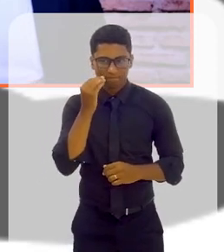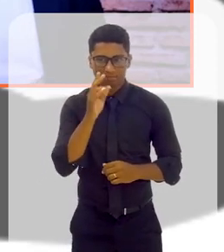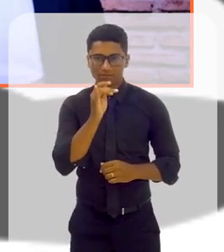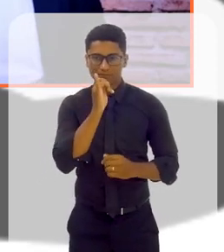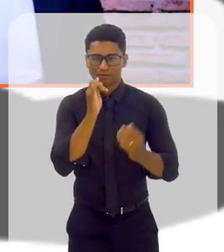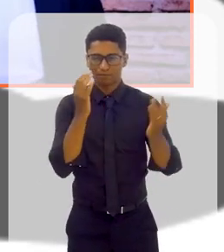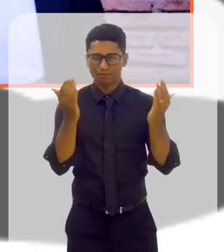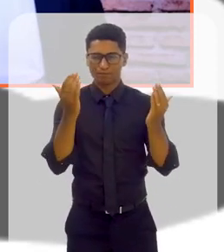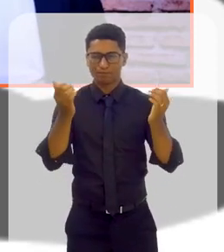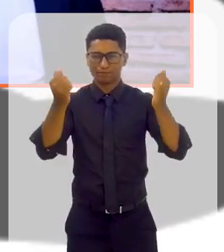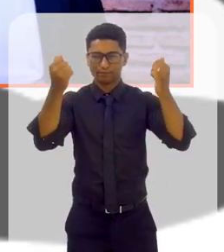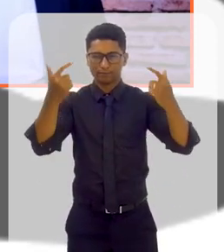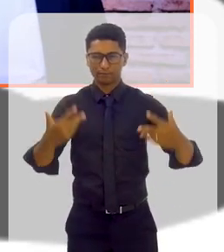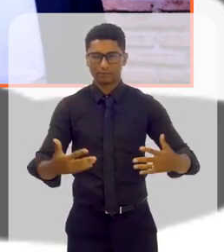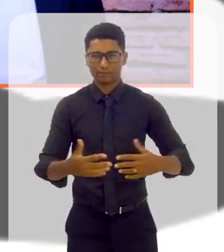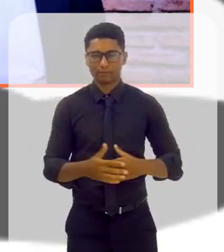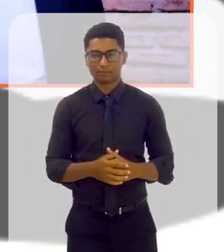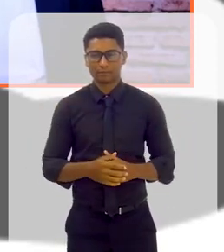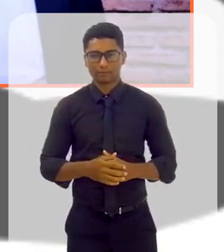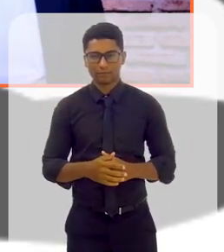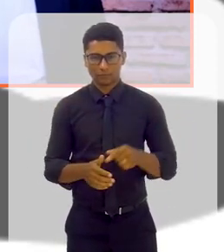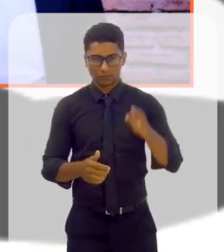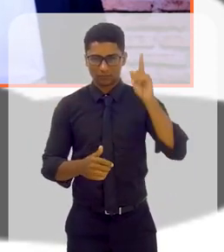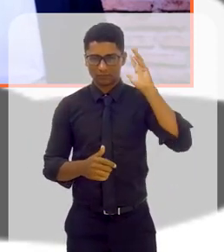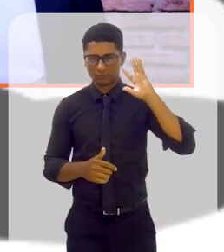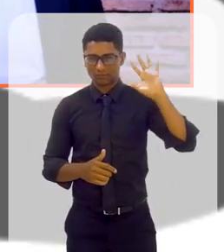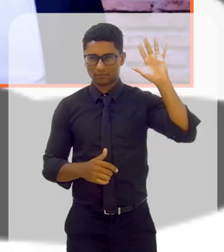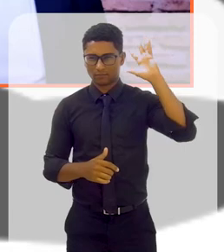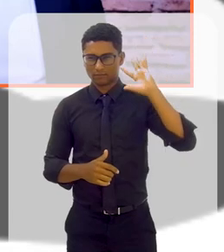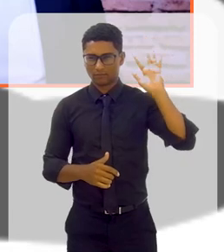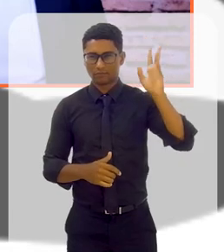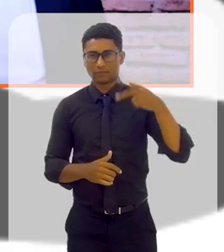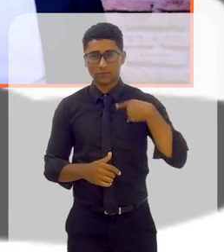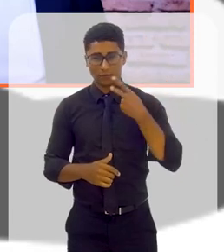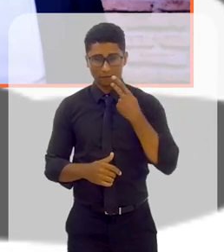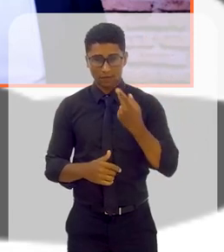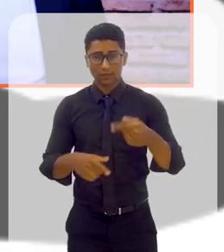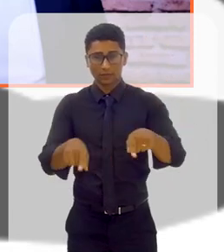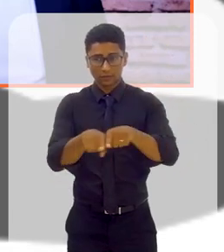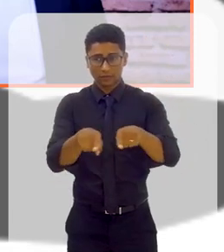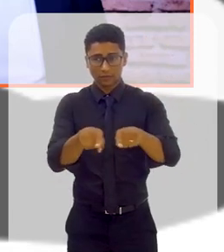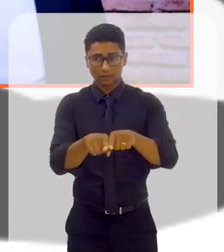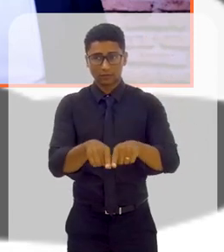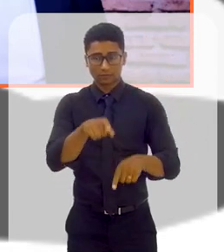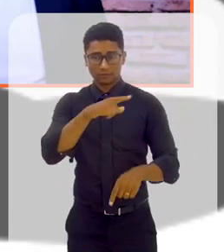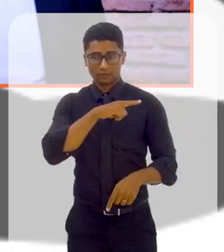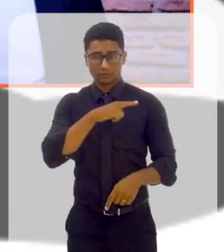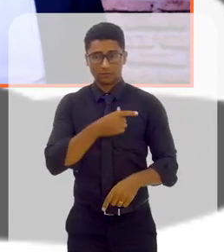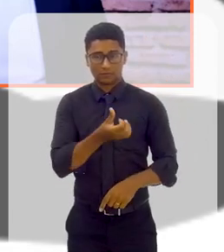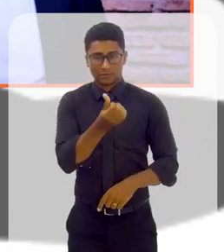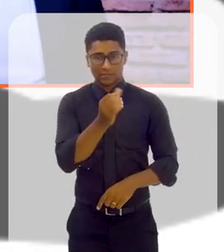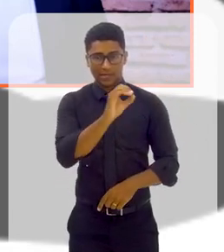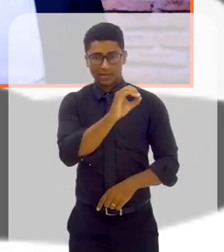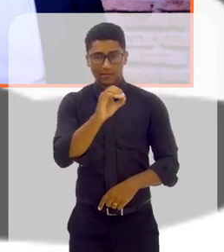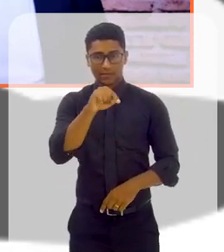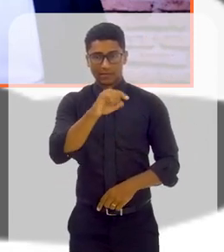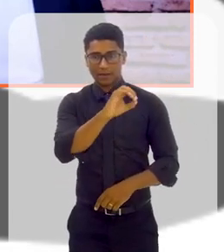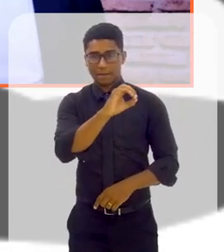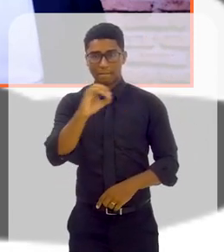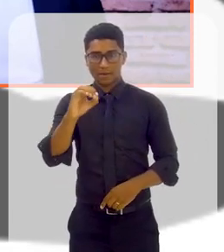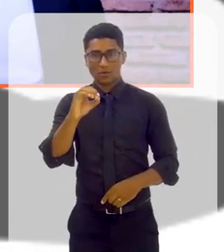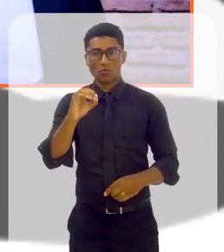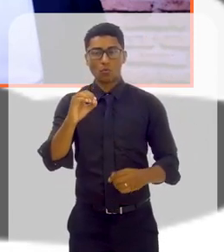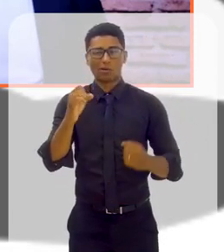parâmetro. Olha. Enquanto você pensa, eu já posso falar que vocês também têm 600 mil toneladas de